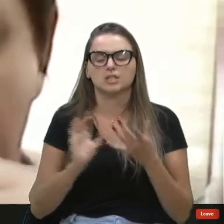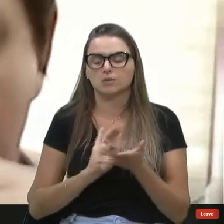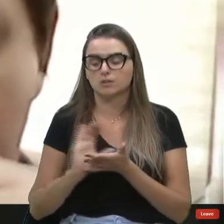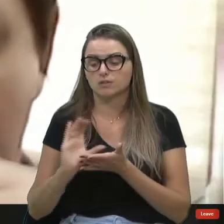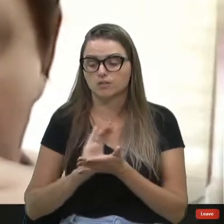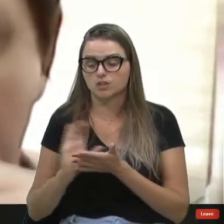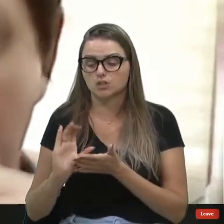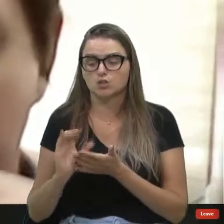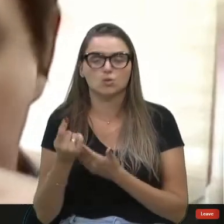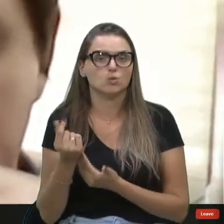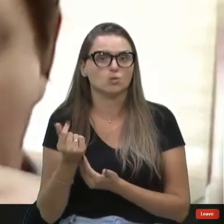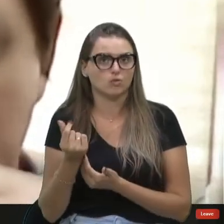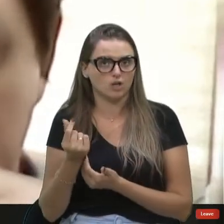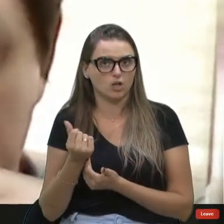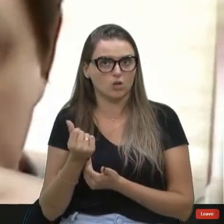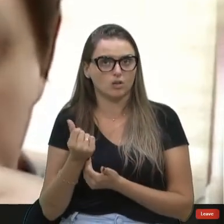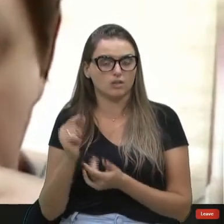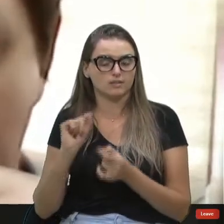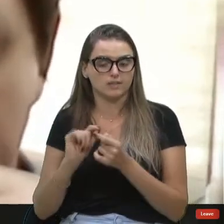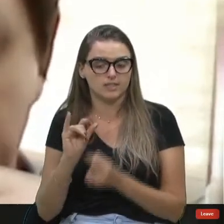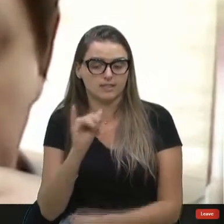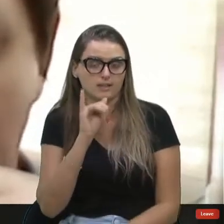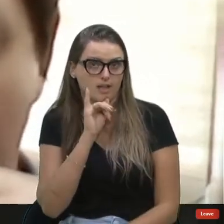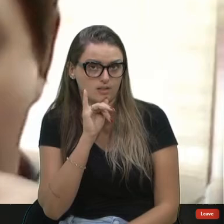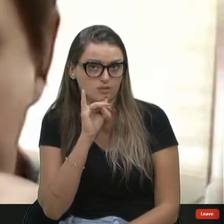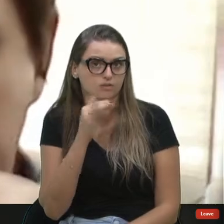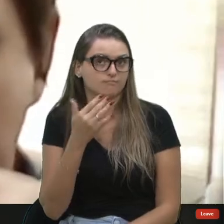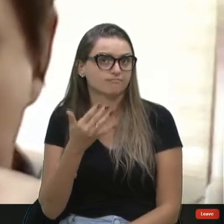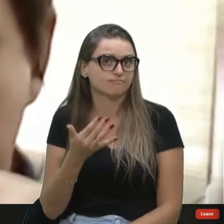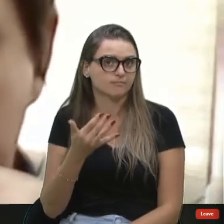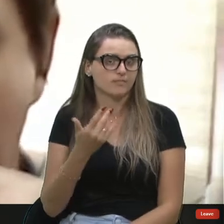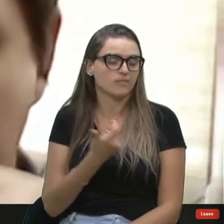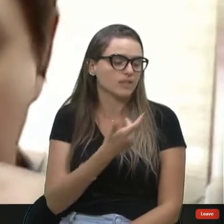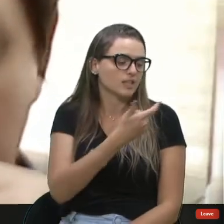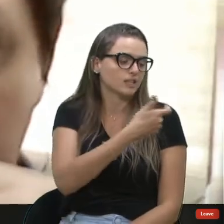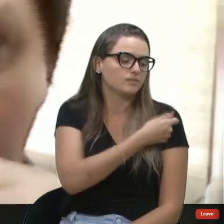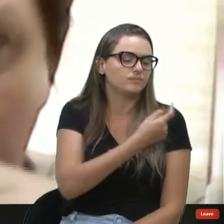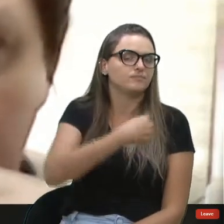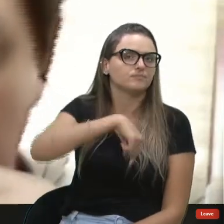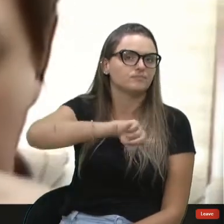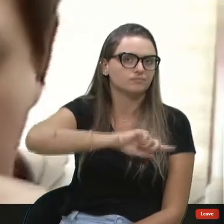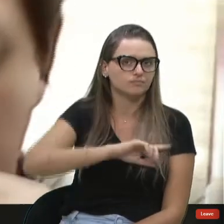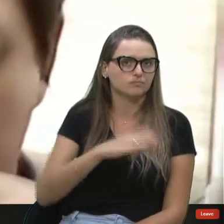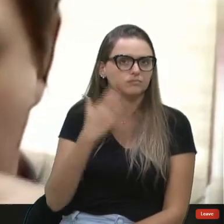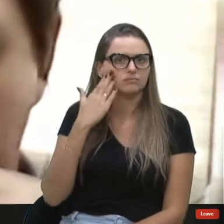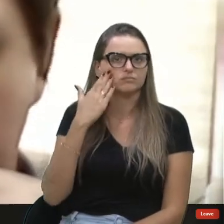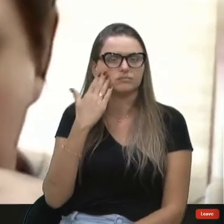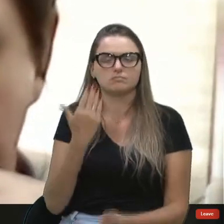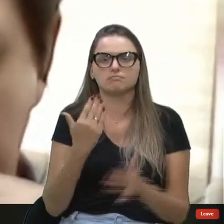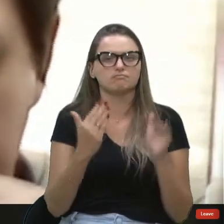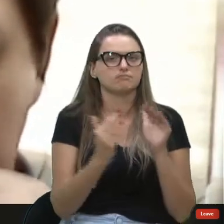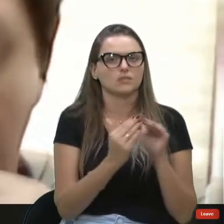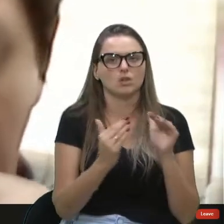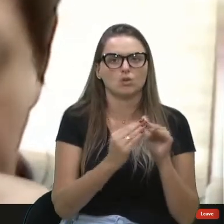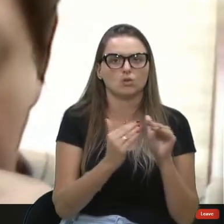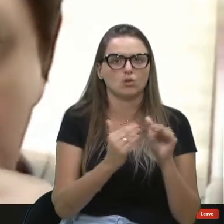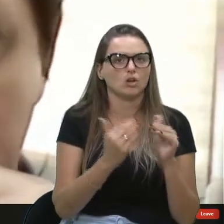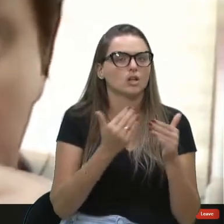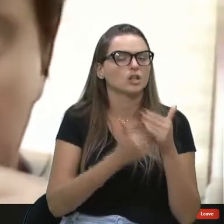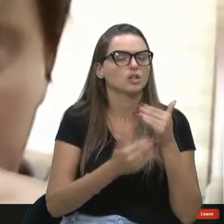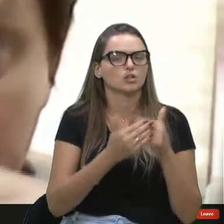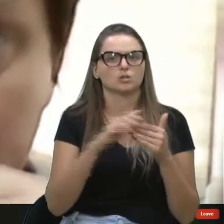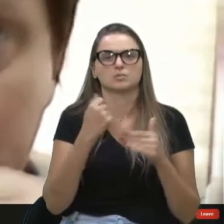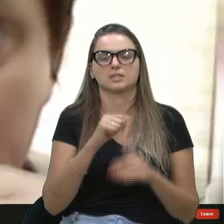daquele valor lá nos testes, né? A vacina a gente sabe, eu sou de acordo com todos os colegas, tem que fazer, tem que vir, a